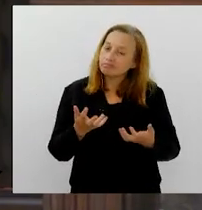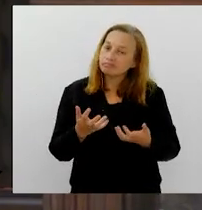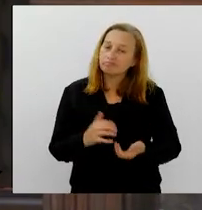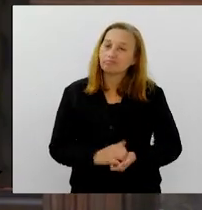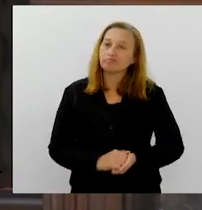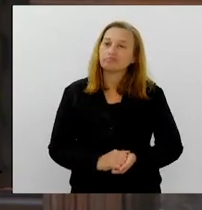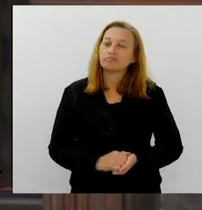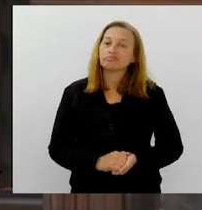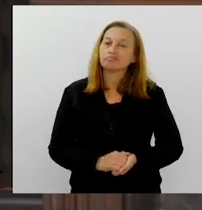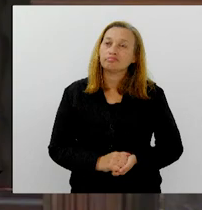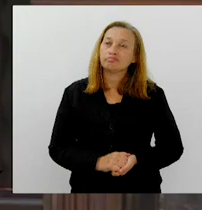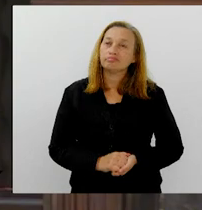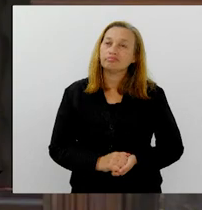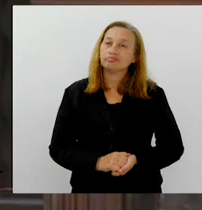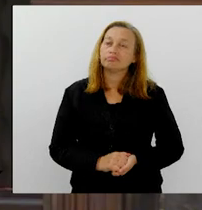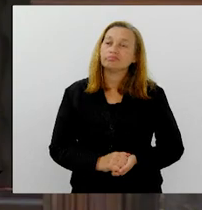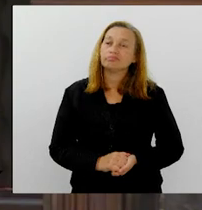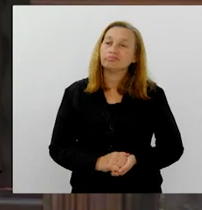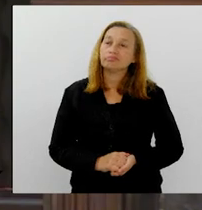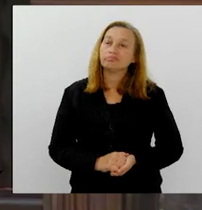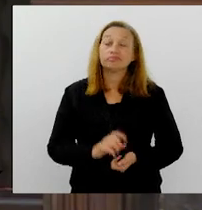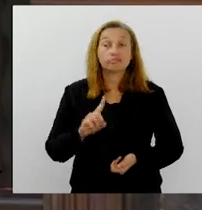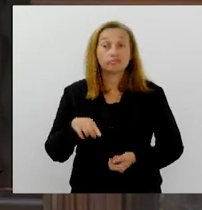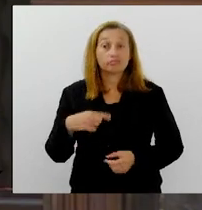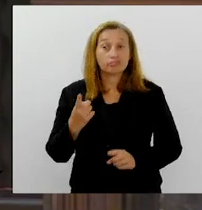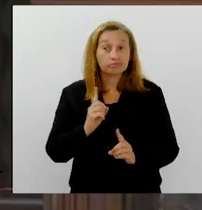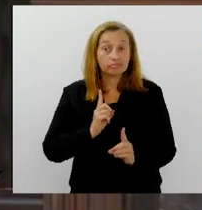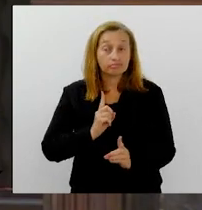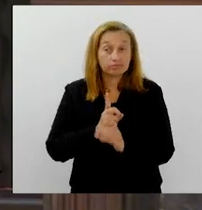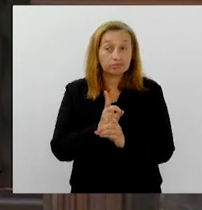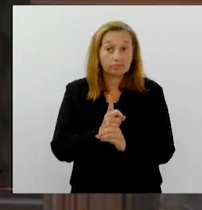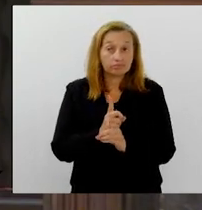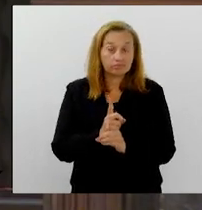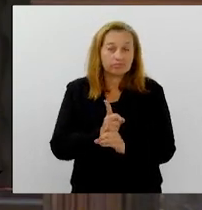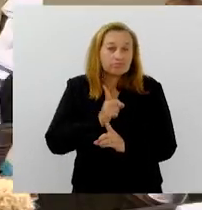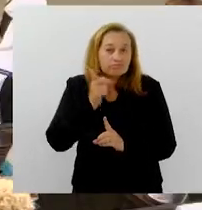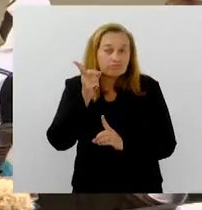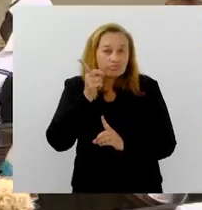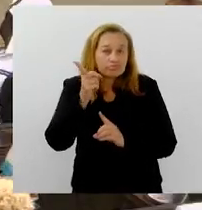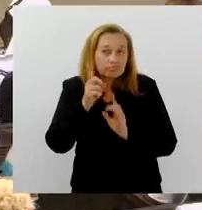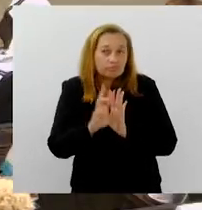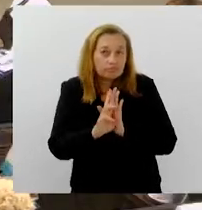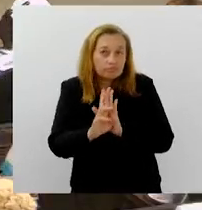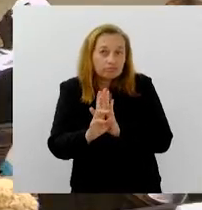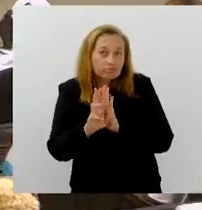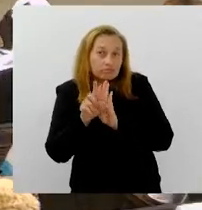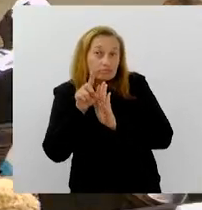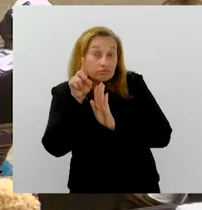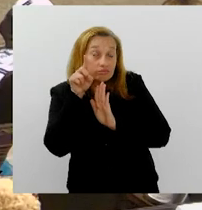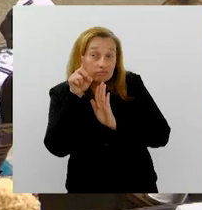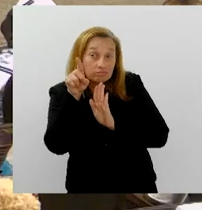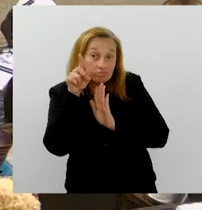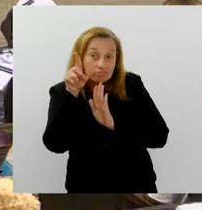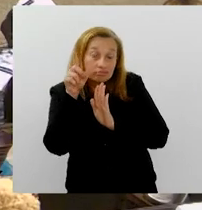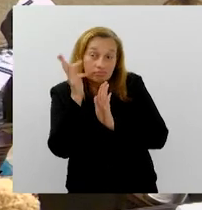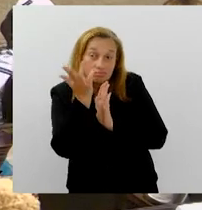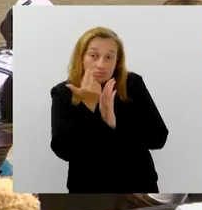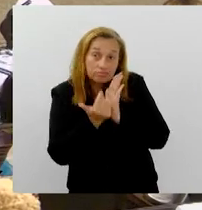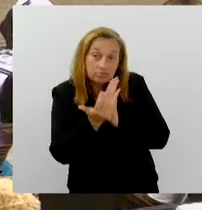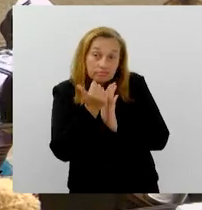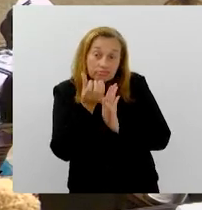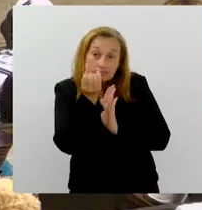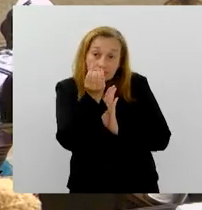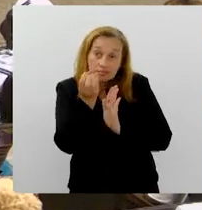que vem, para que o próximo encontro, aquela representação de 60